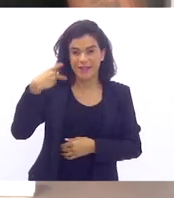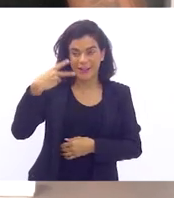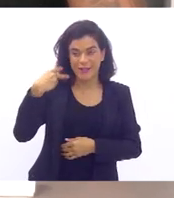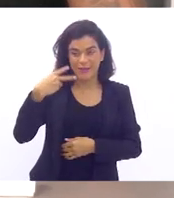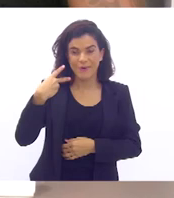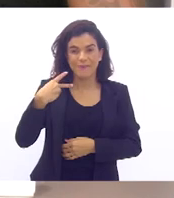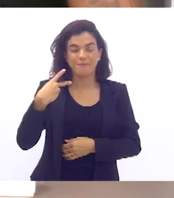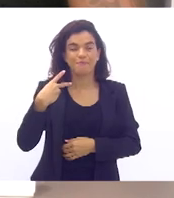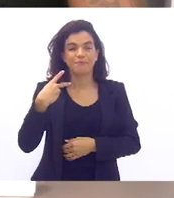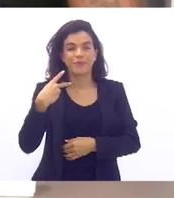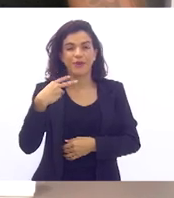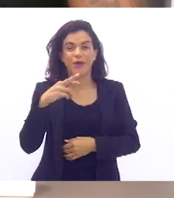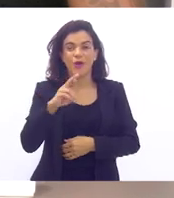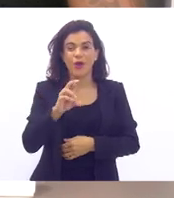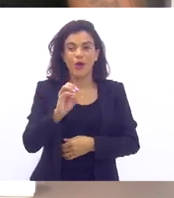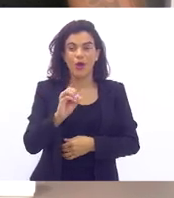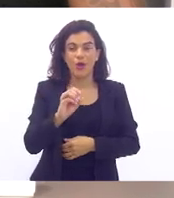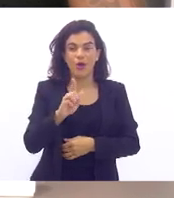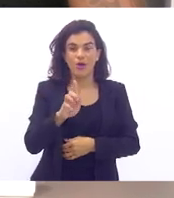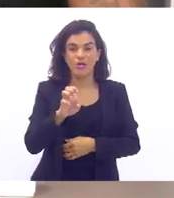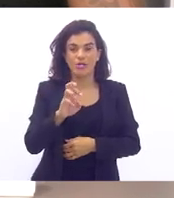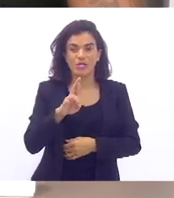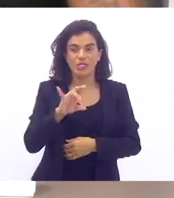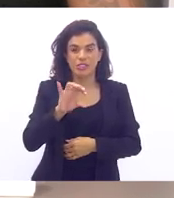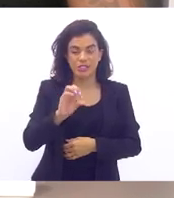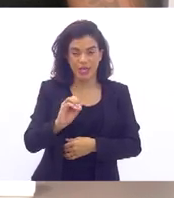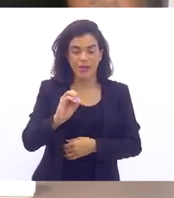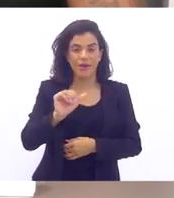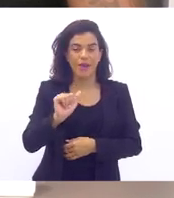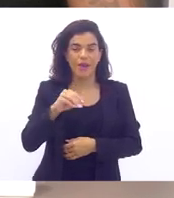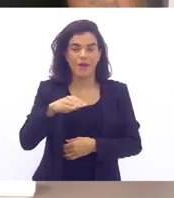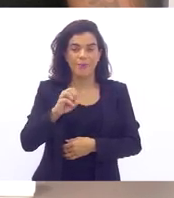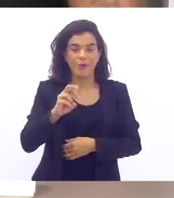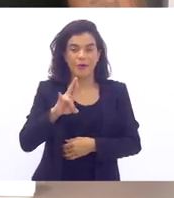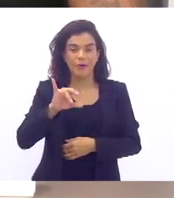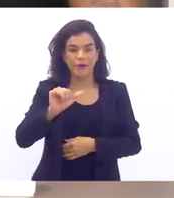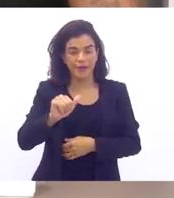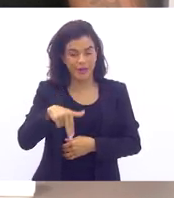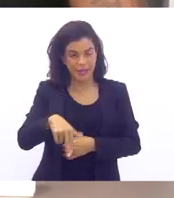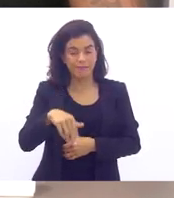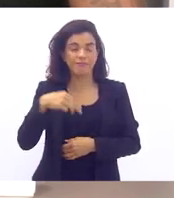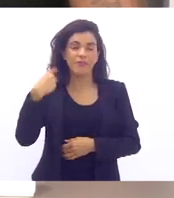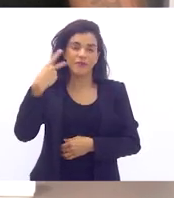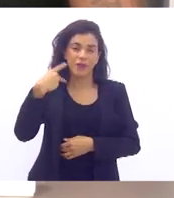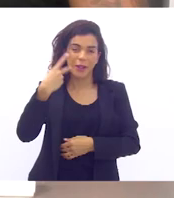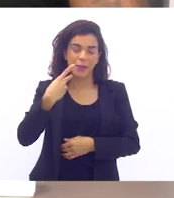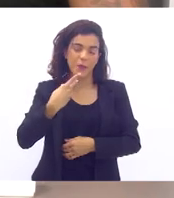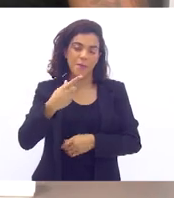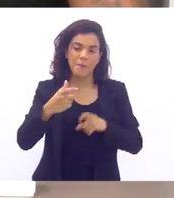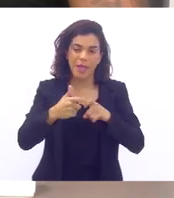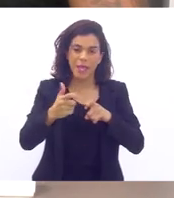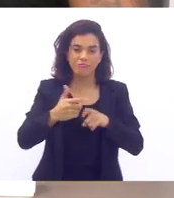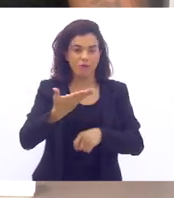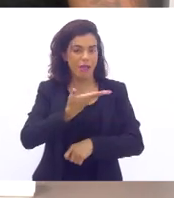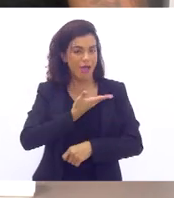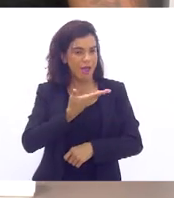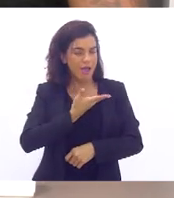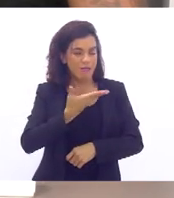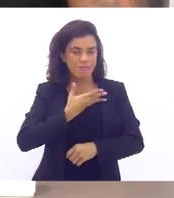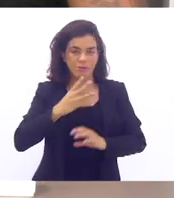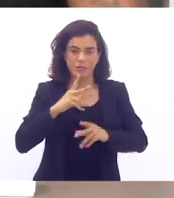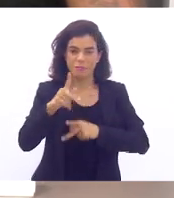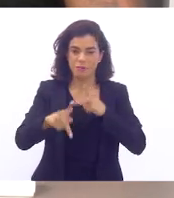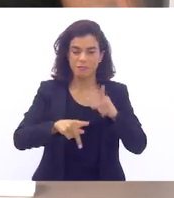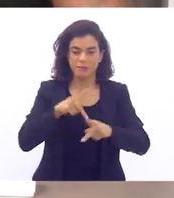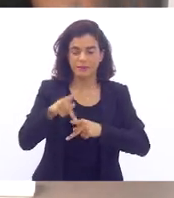parceiro médico e um grande amigo da Saúde da segurança pública no município do Rio de Janeiro muito obrigado uma boa tarde